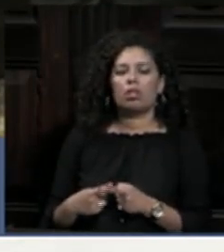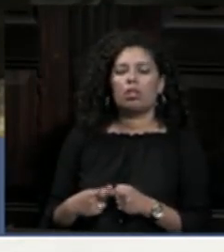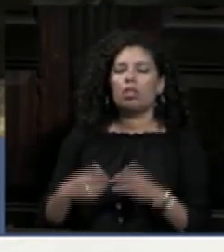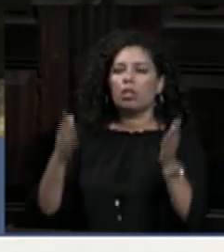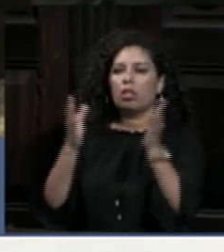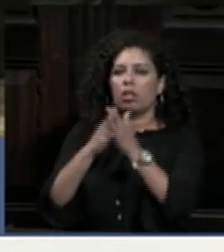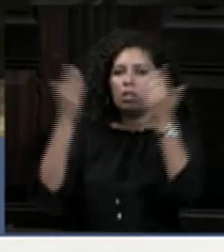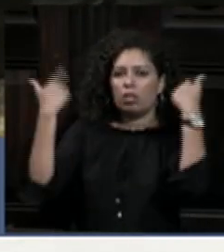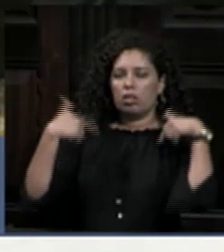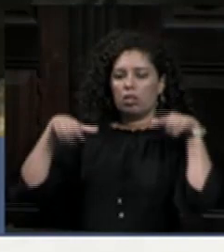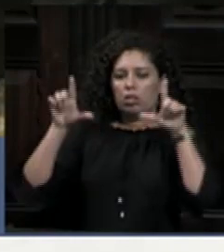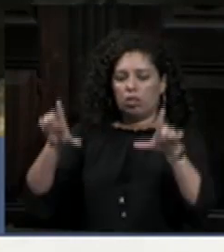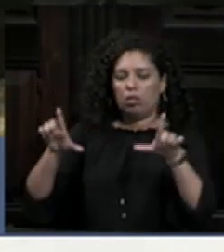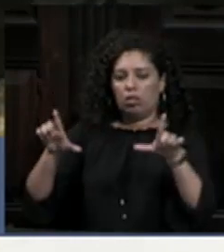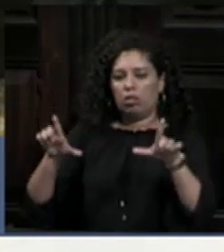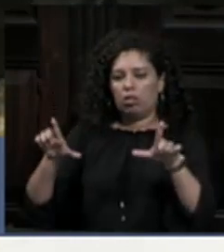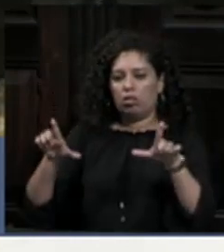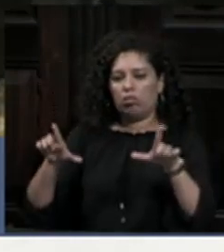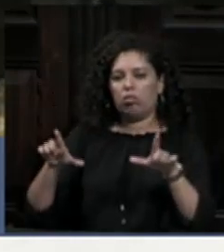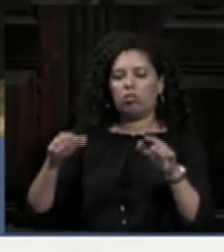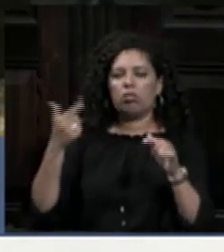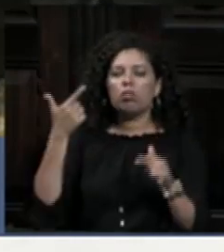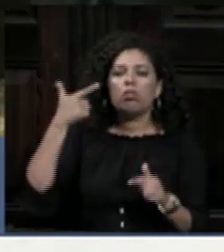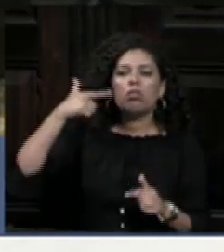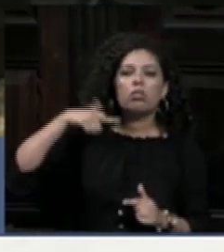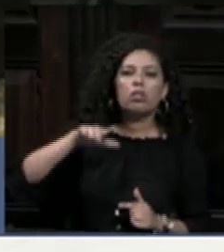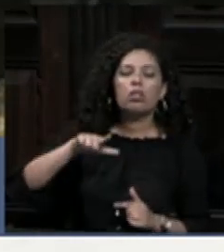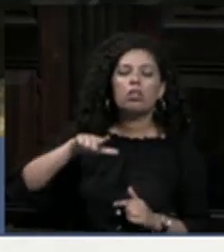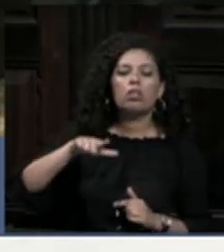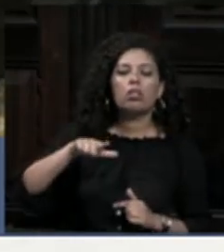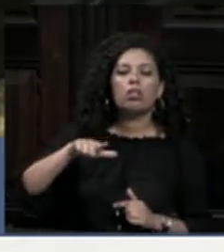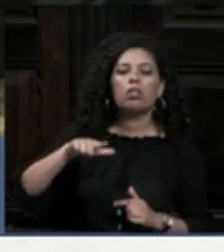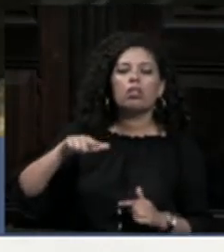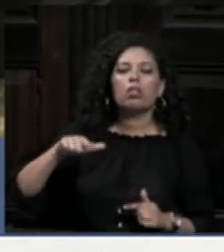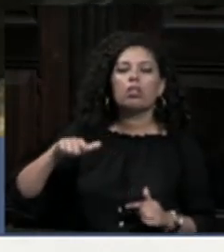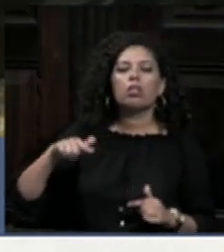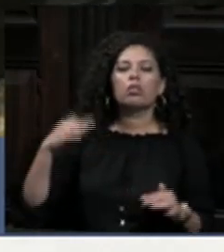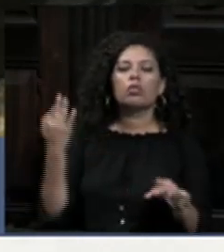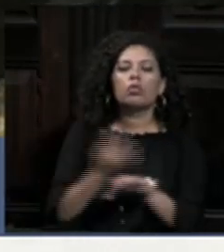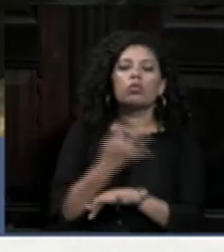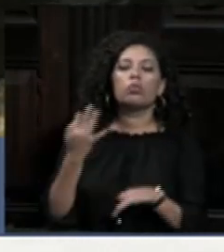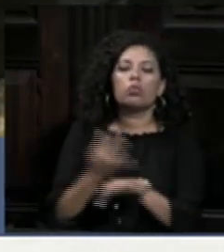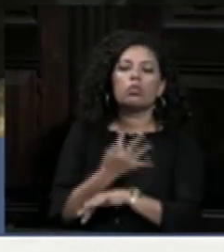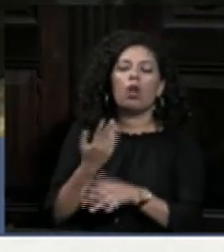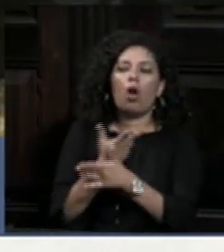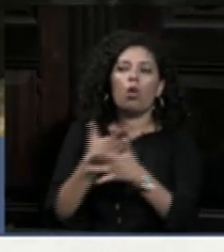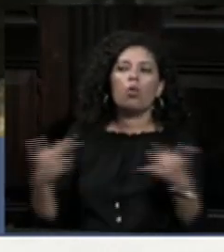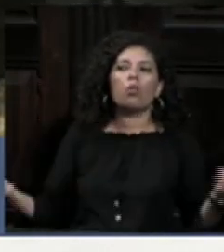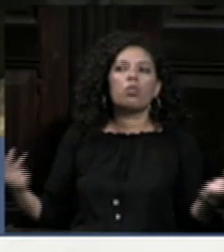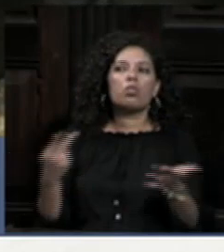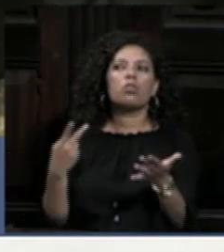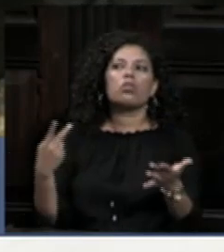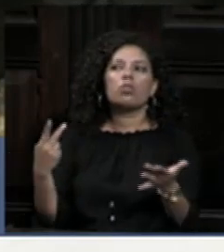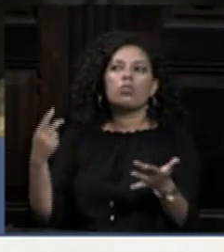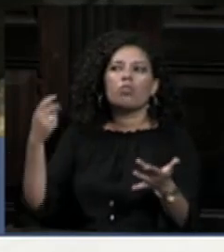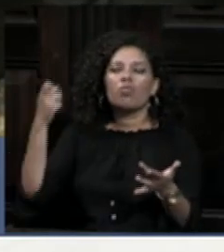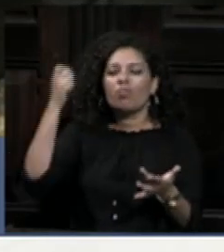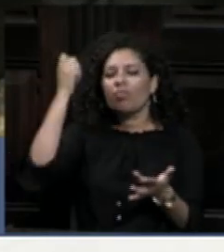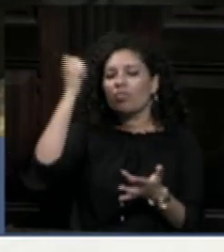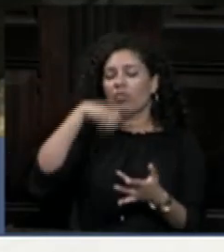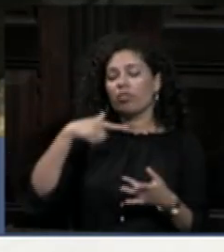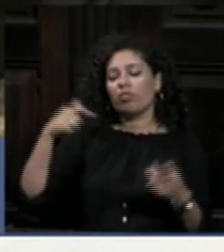legislativa consegue superar algumas dificuldades e dar essa